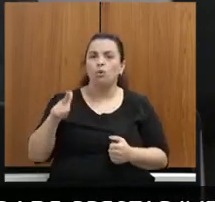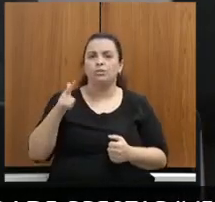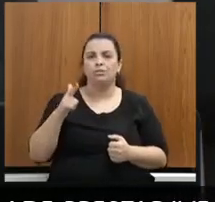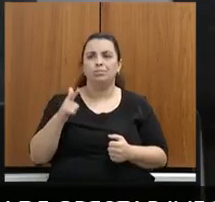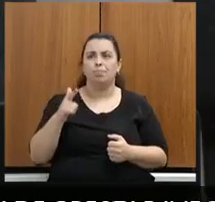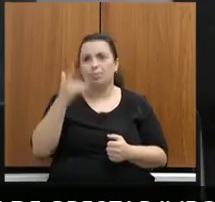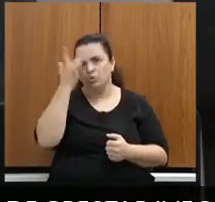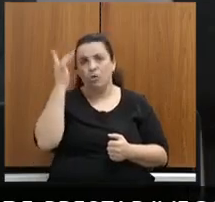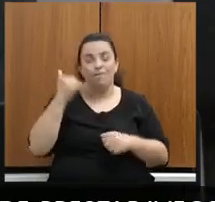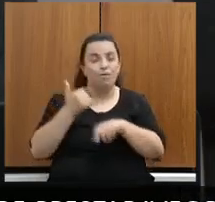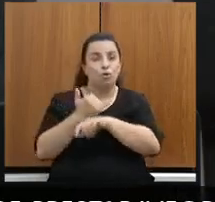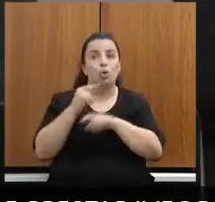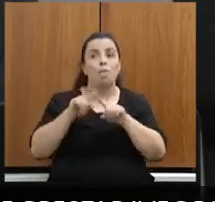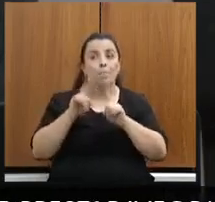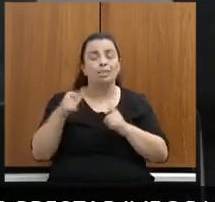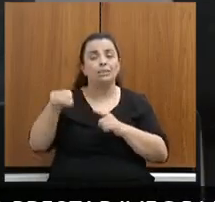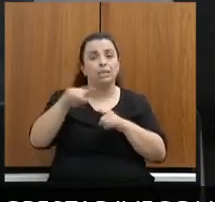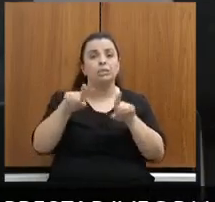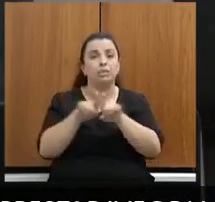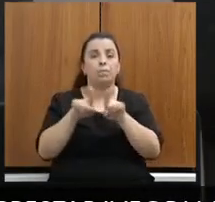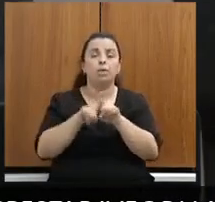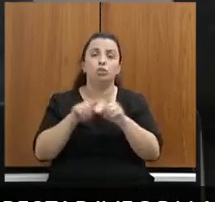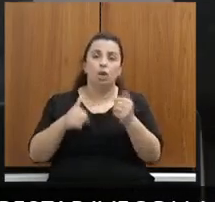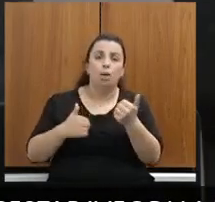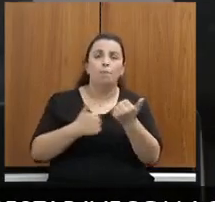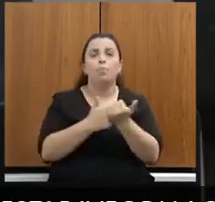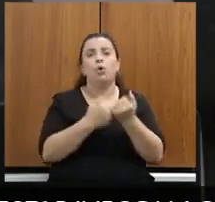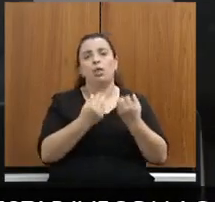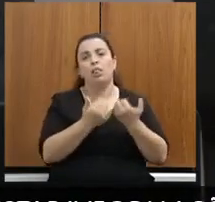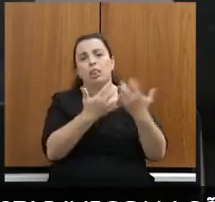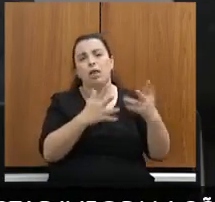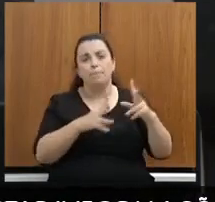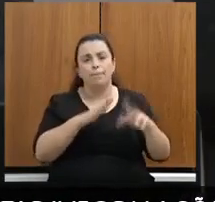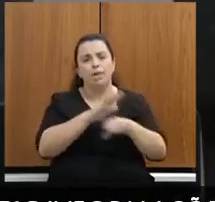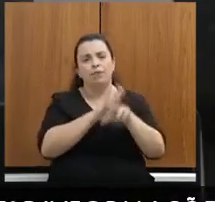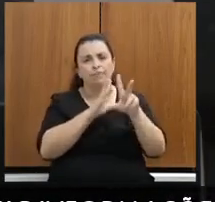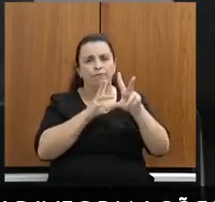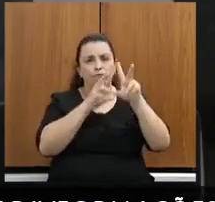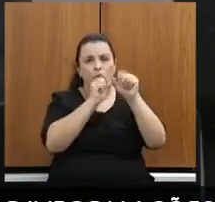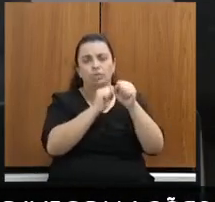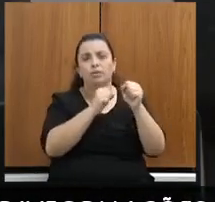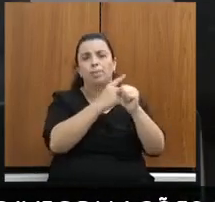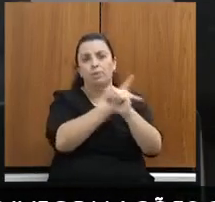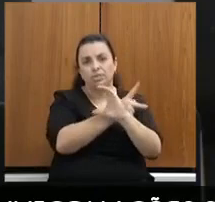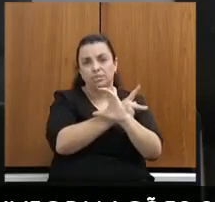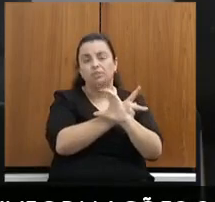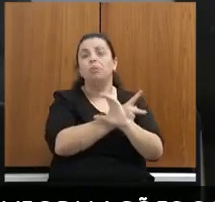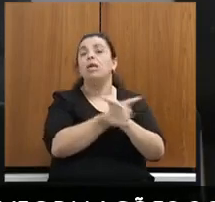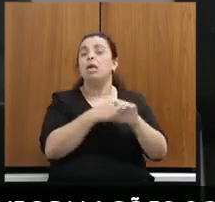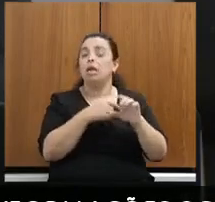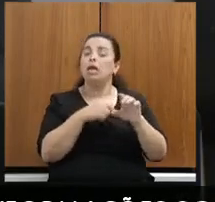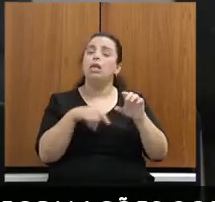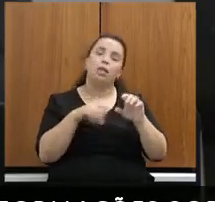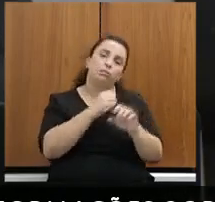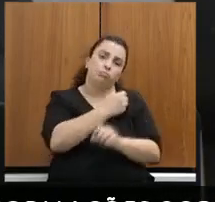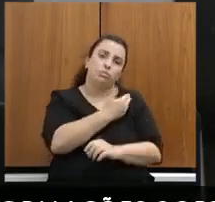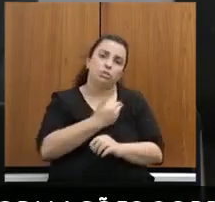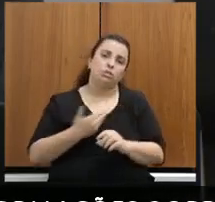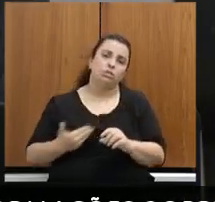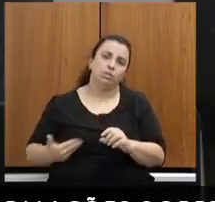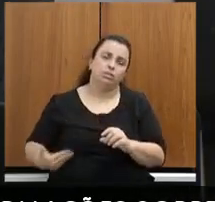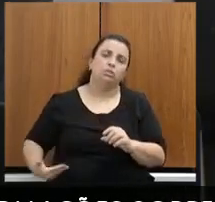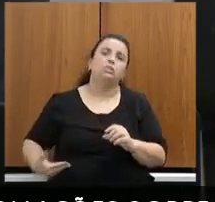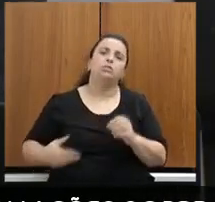é de apoio é de fortalecimento da Polícia Civil e fortalecimento da nossa segurança pública é